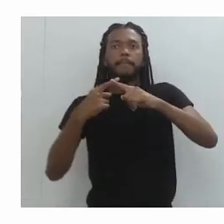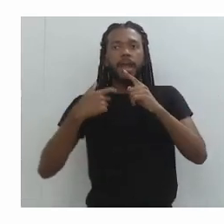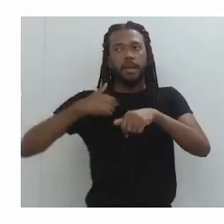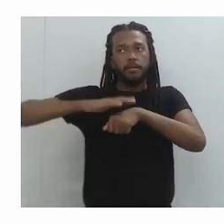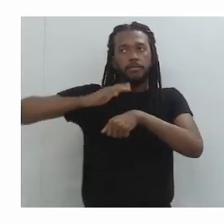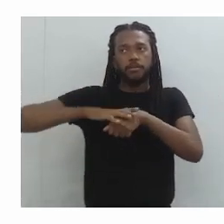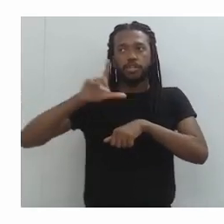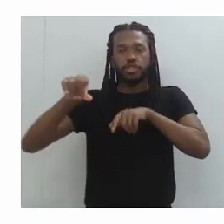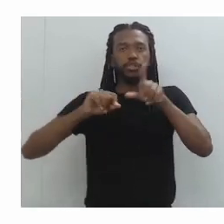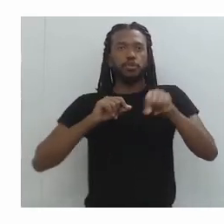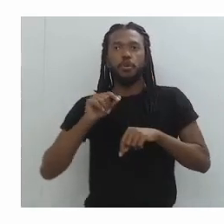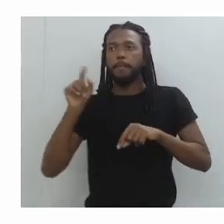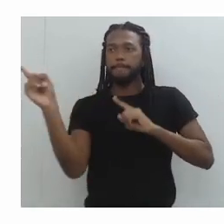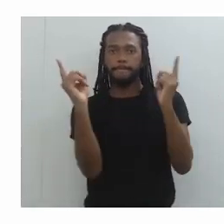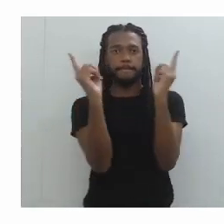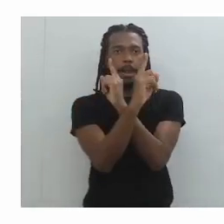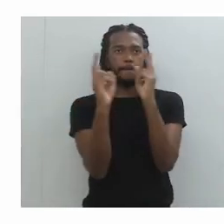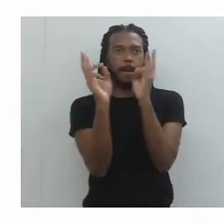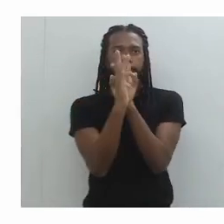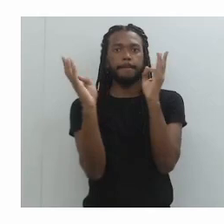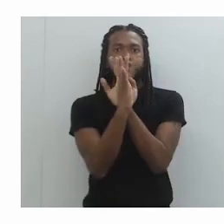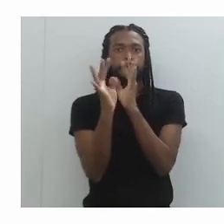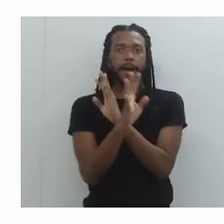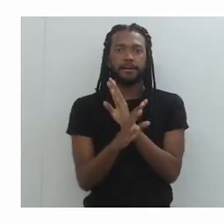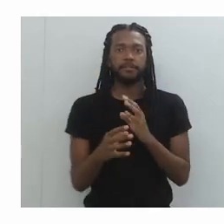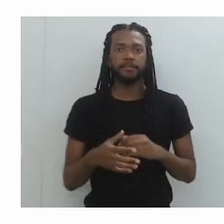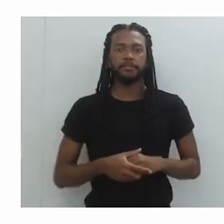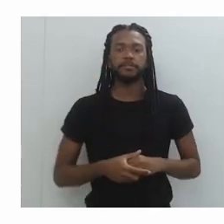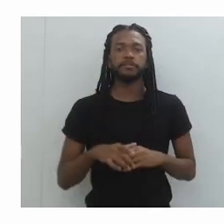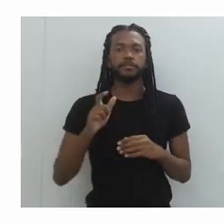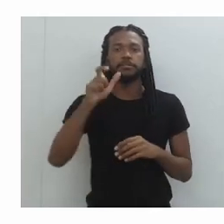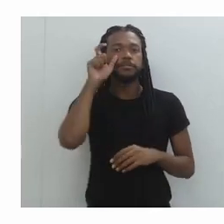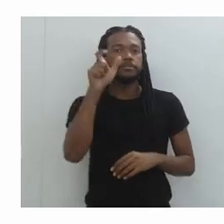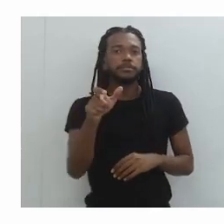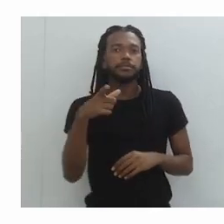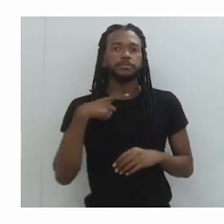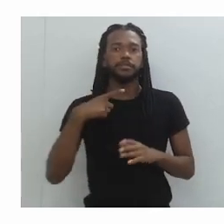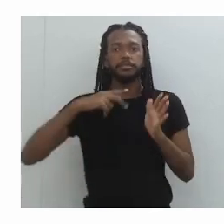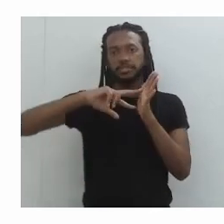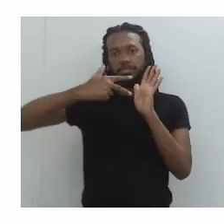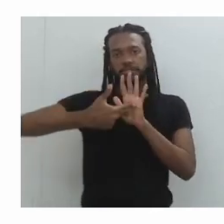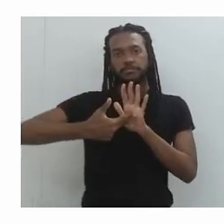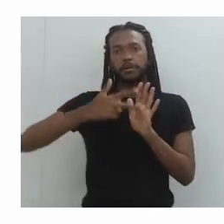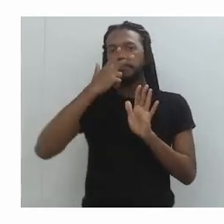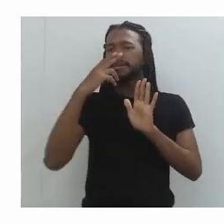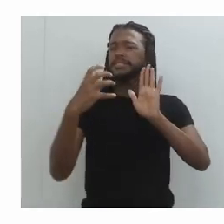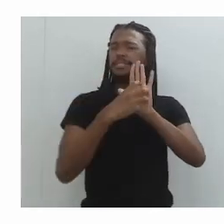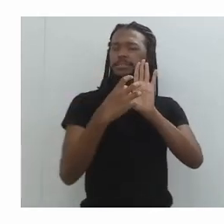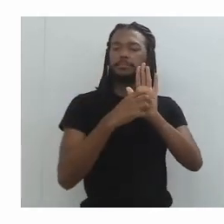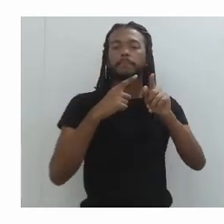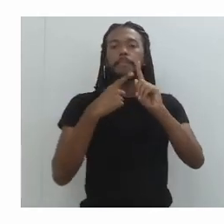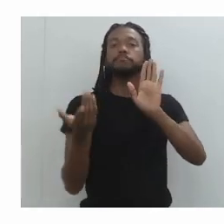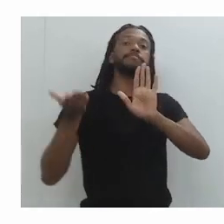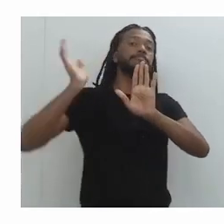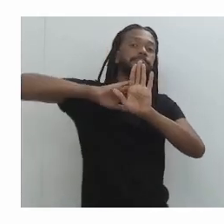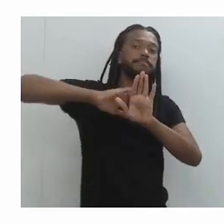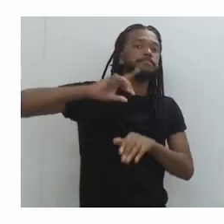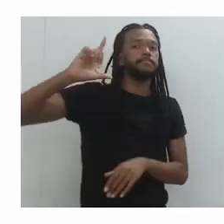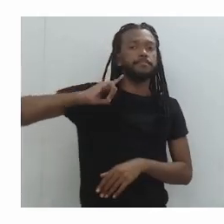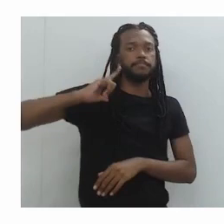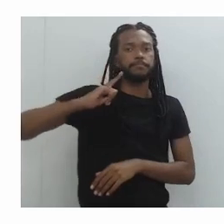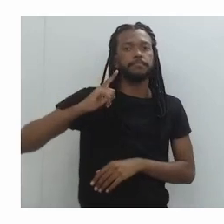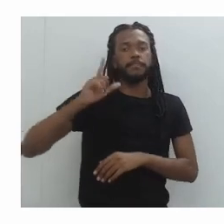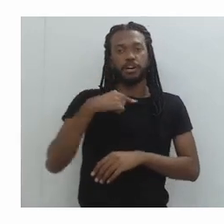pessoas. Então é bem interessante esses jogos, porque ele traz um significado simbólico que quando a gente